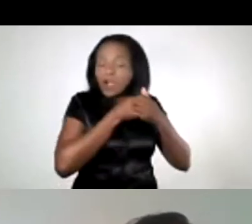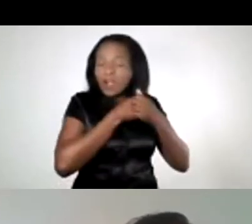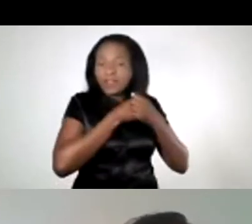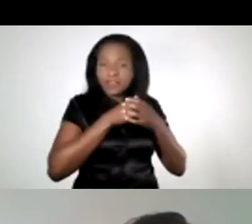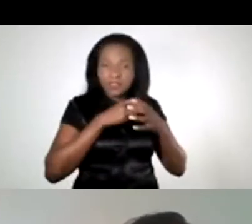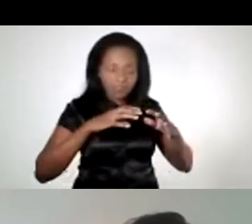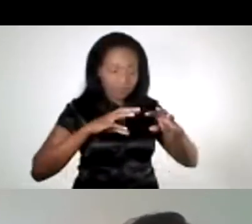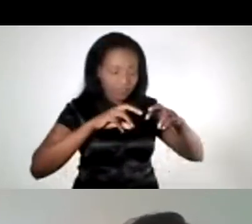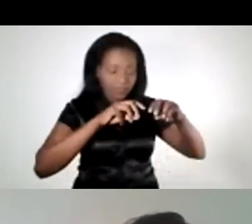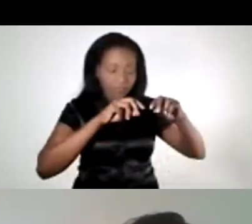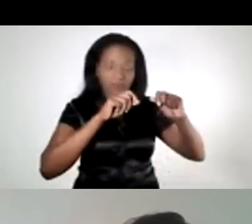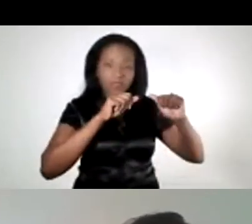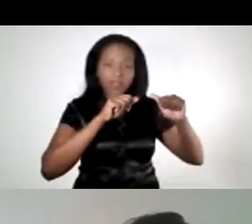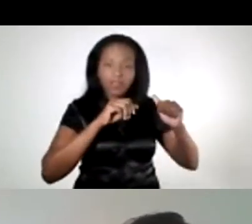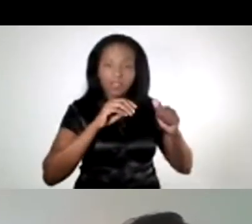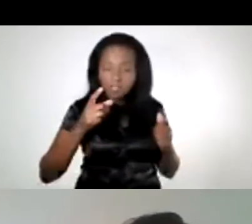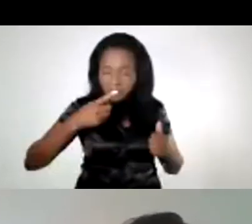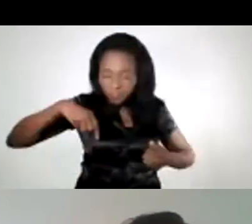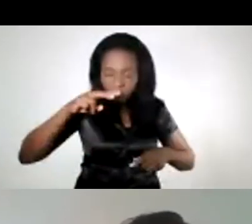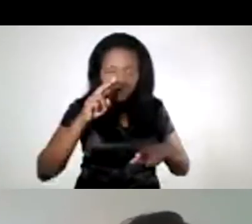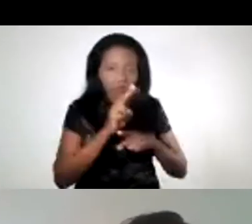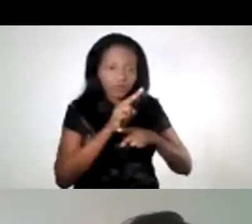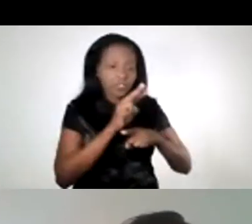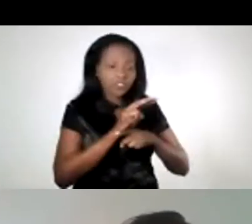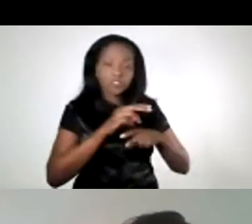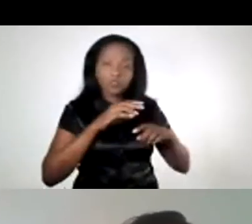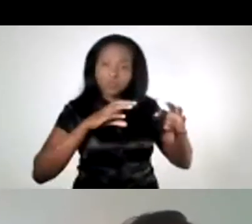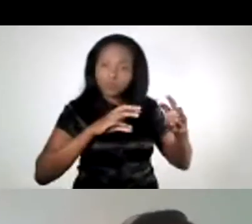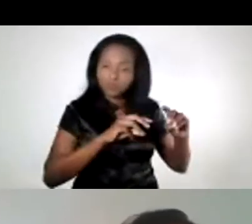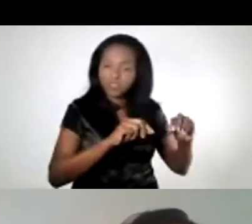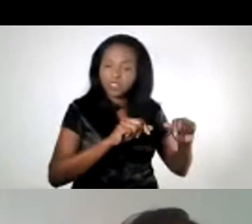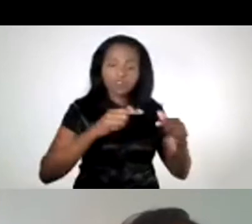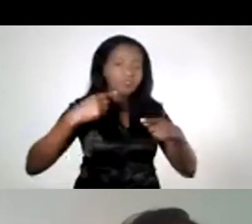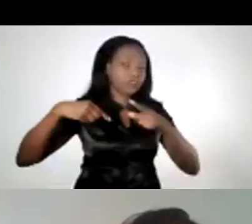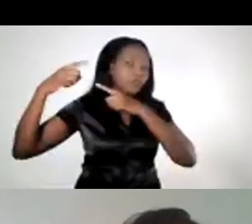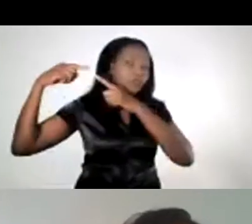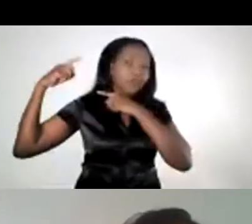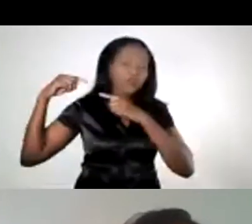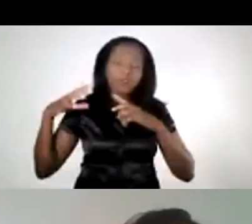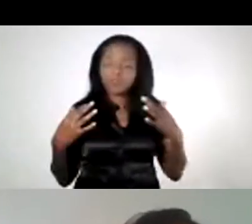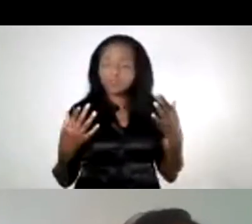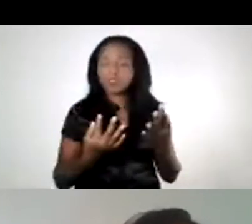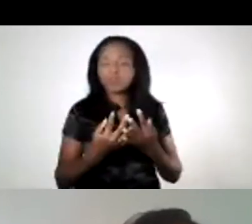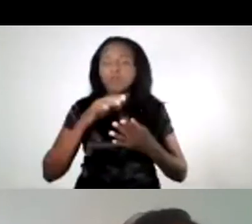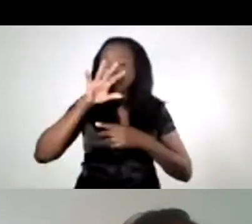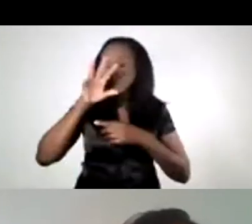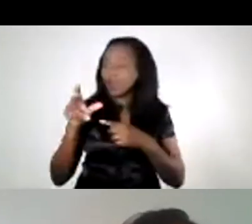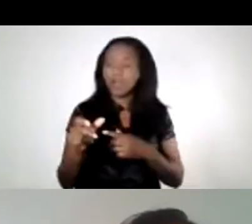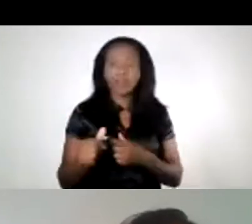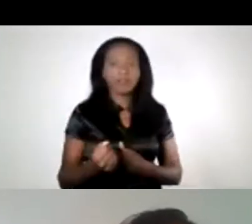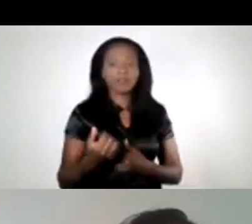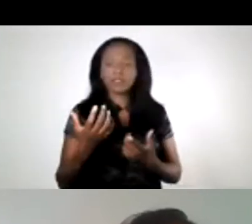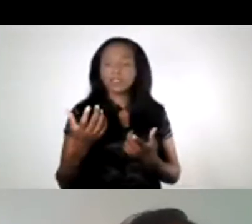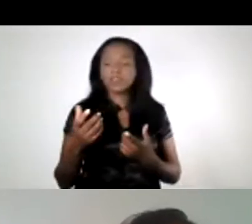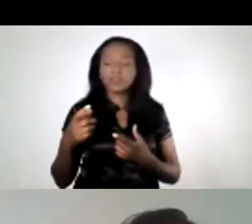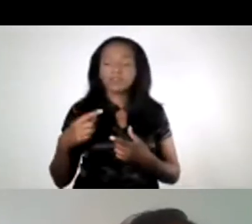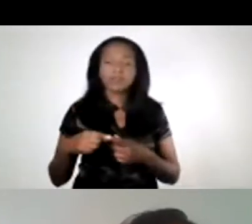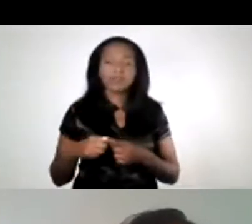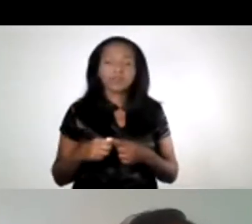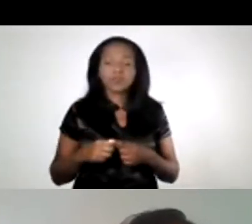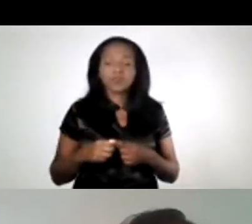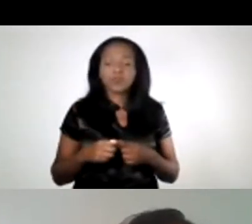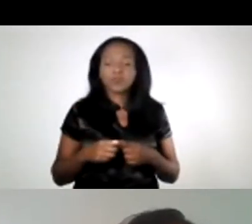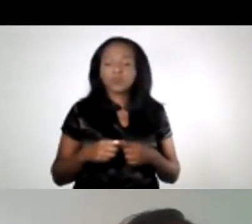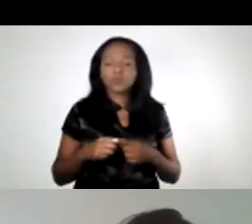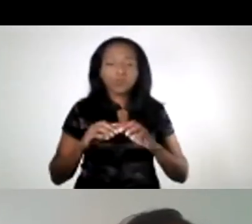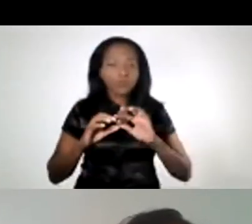Terra e também nos resgata com o nosso território ancestral, nos resgata com a África, nos resgata com o sentido do